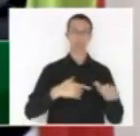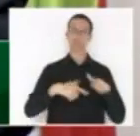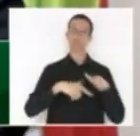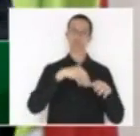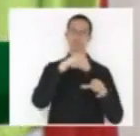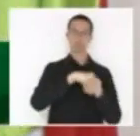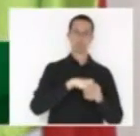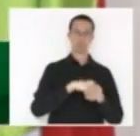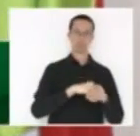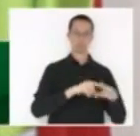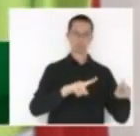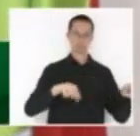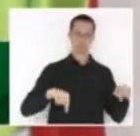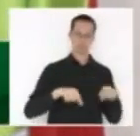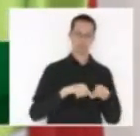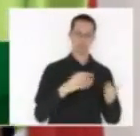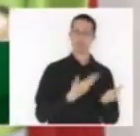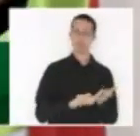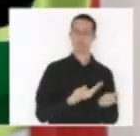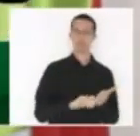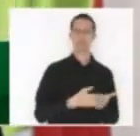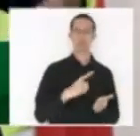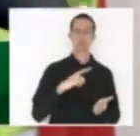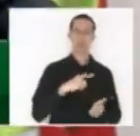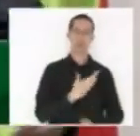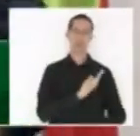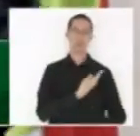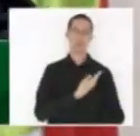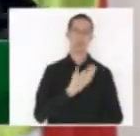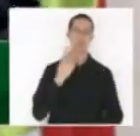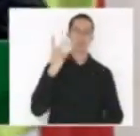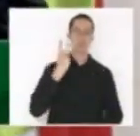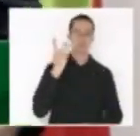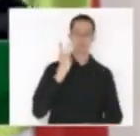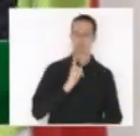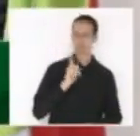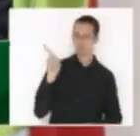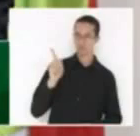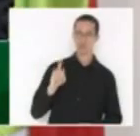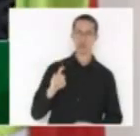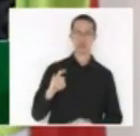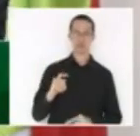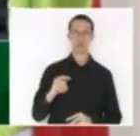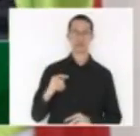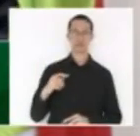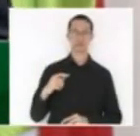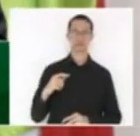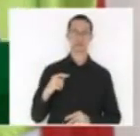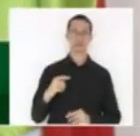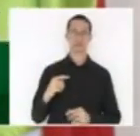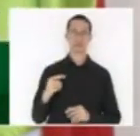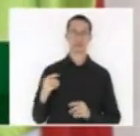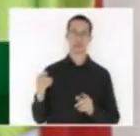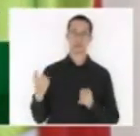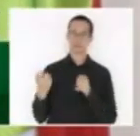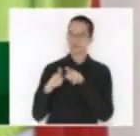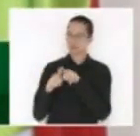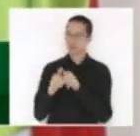e que por amizade política, por não sei o que, indicação, vai lá para a